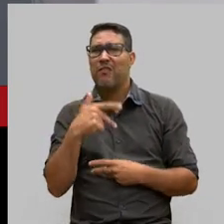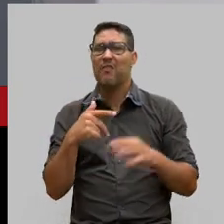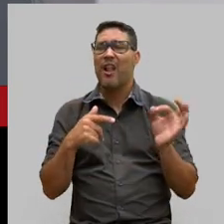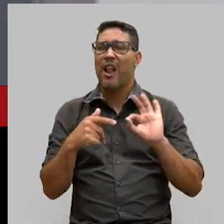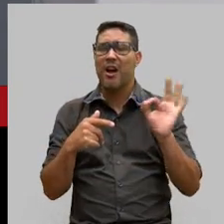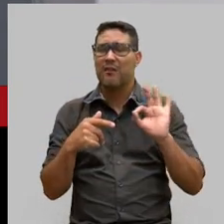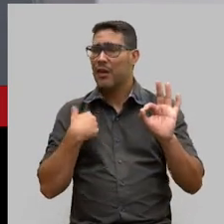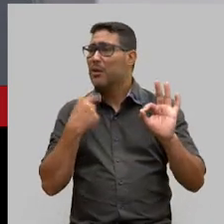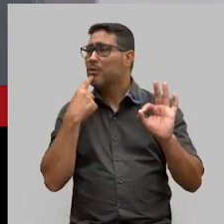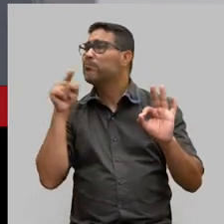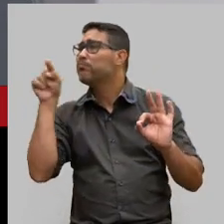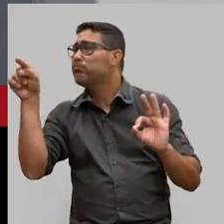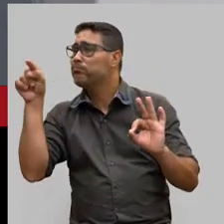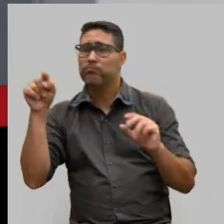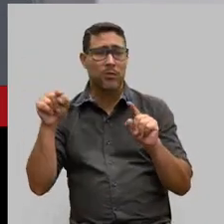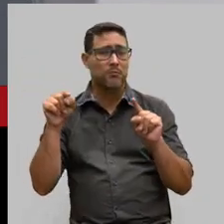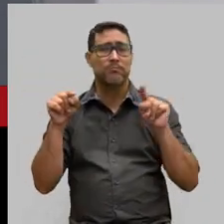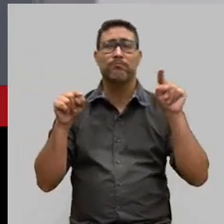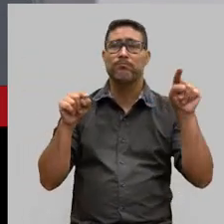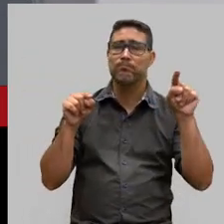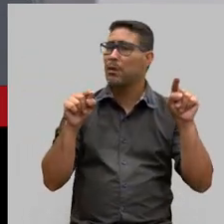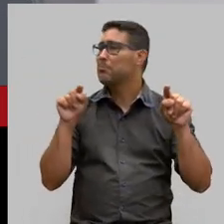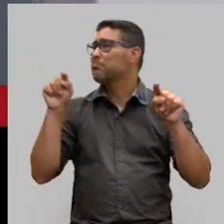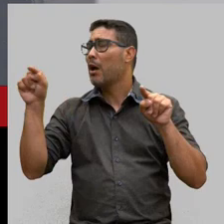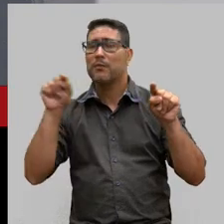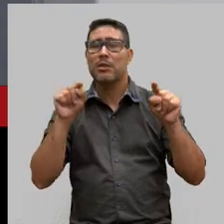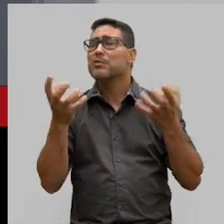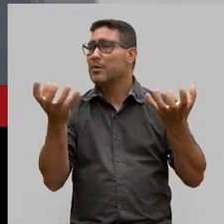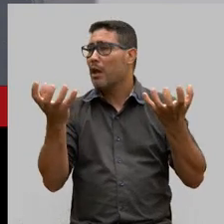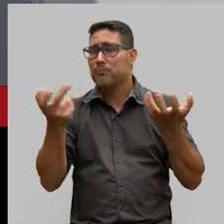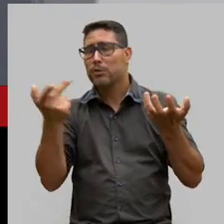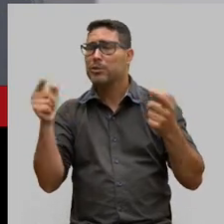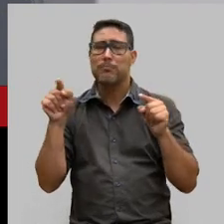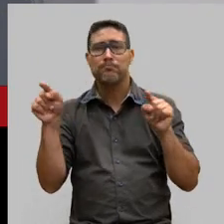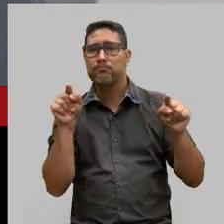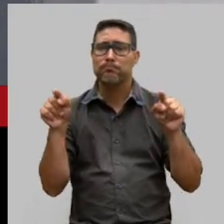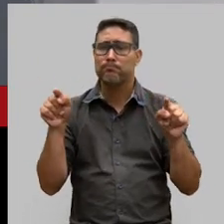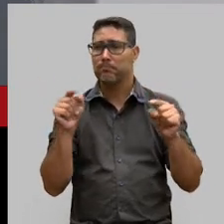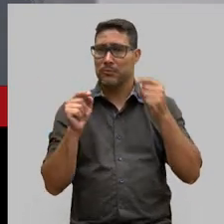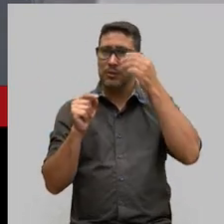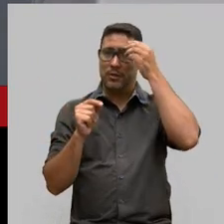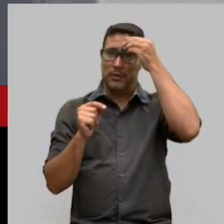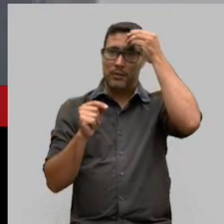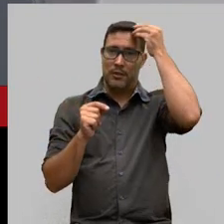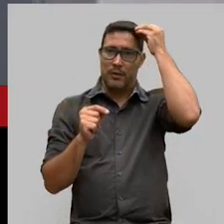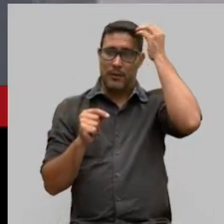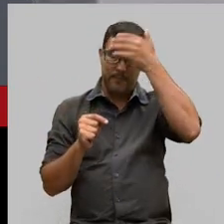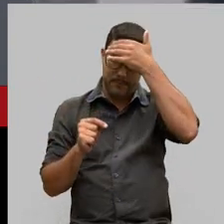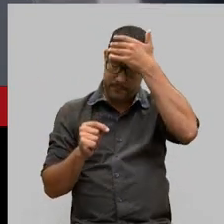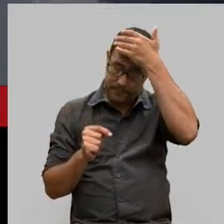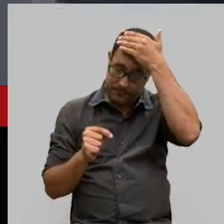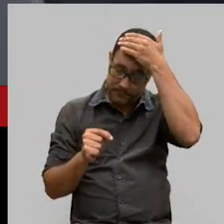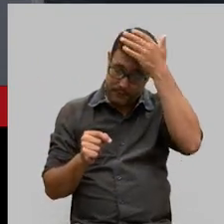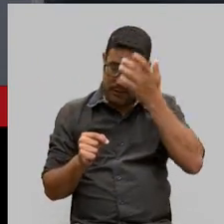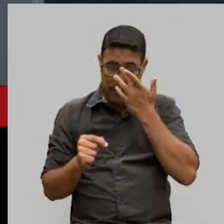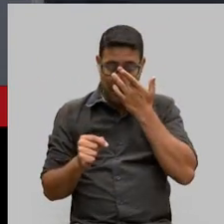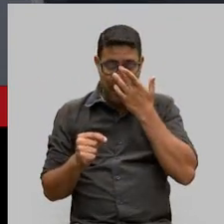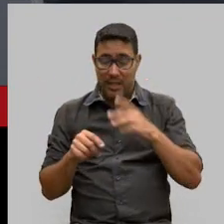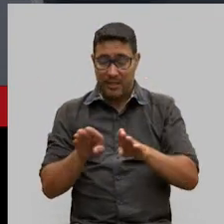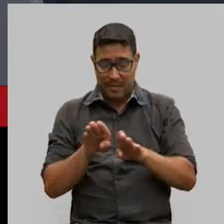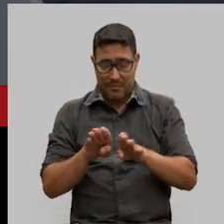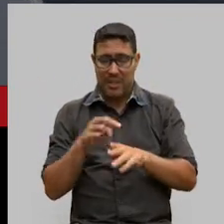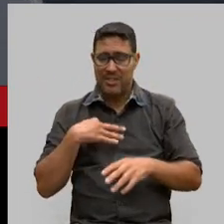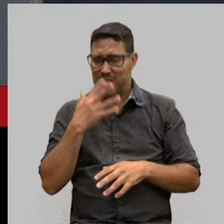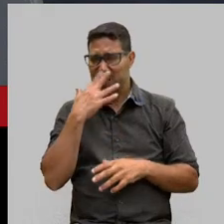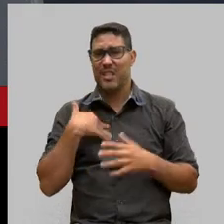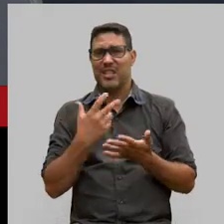ele queria alguma coisa O Antônio eh tinha as entre aspas conhecidas birras né que